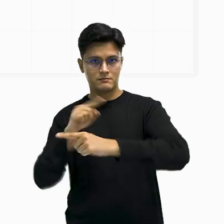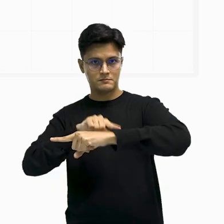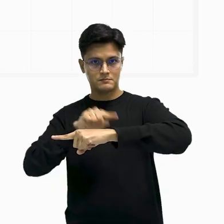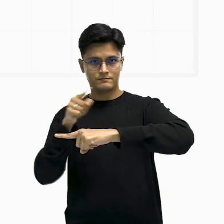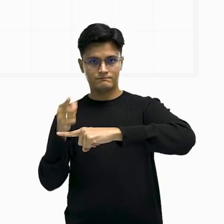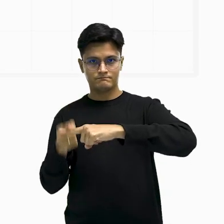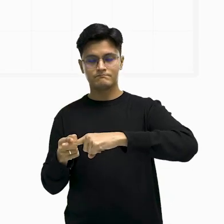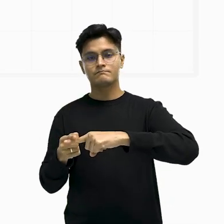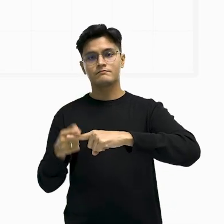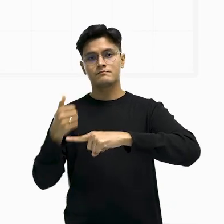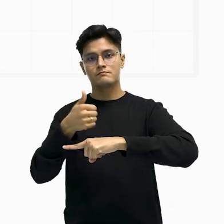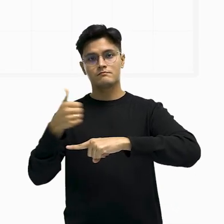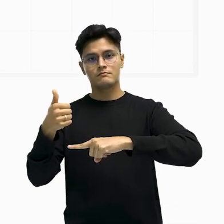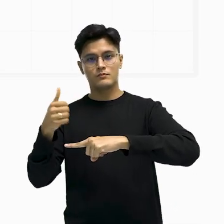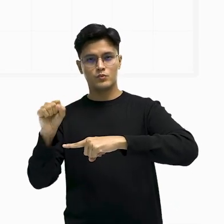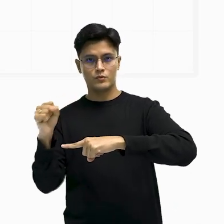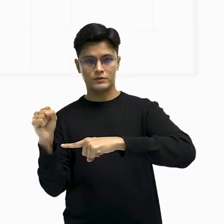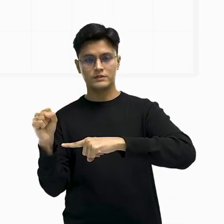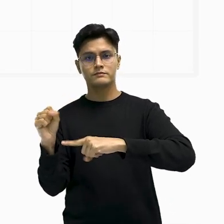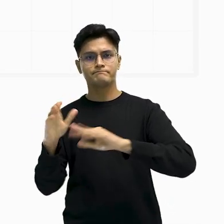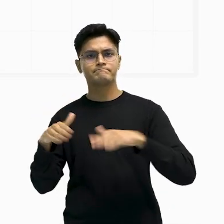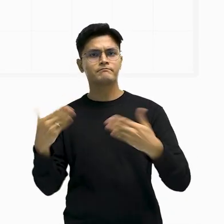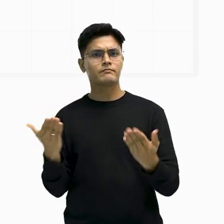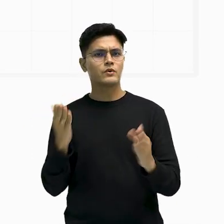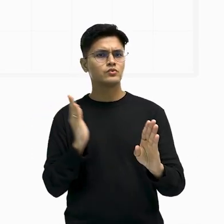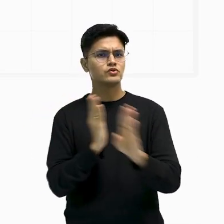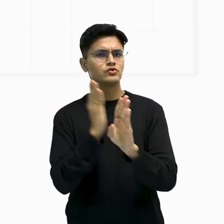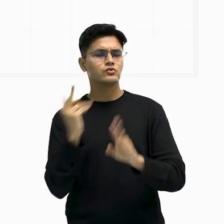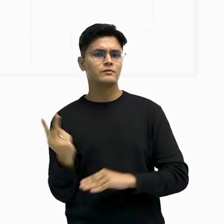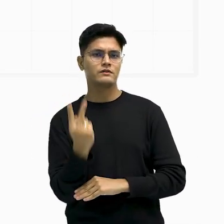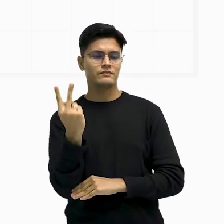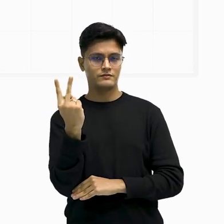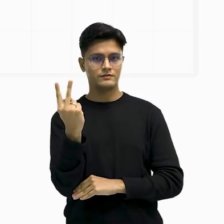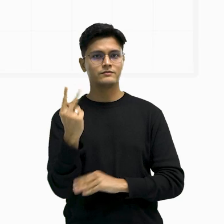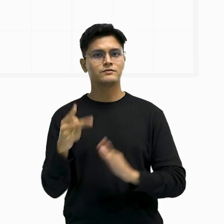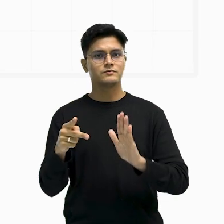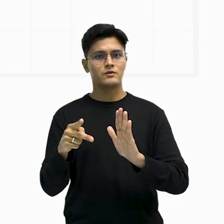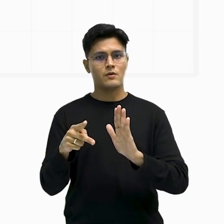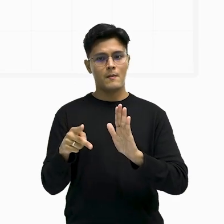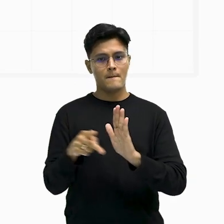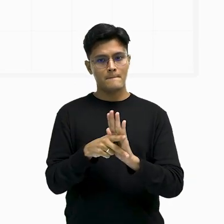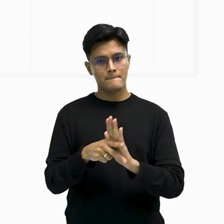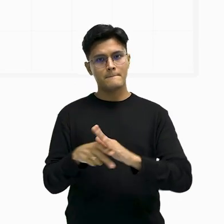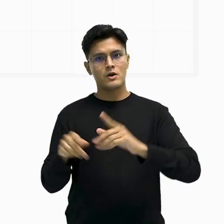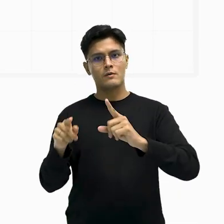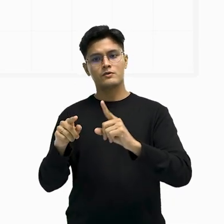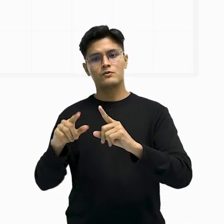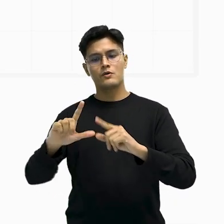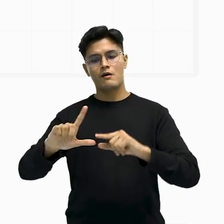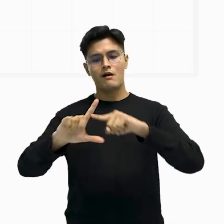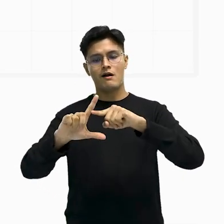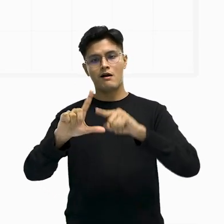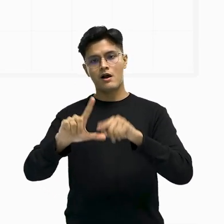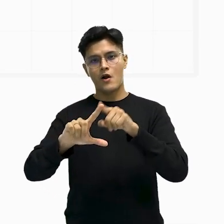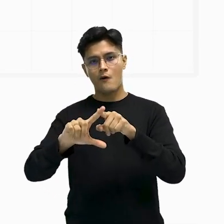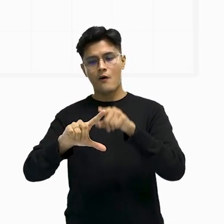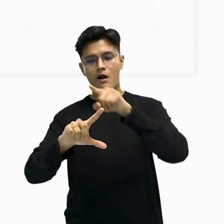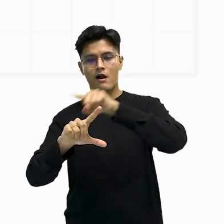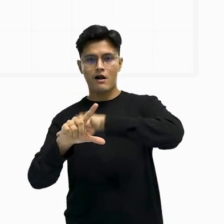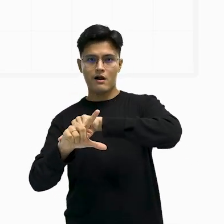eu entendo com isso? Que para eu descobrir o valor do ângulo aqui de dentro, o que eu tenho